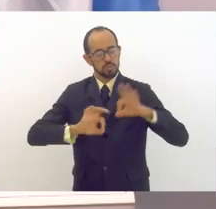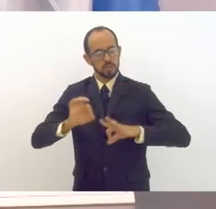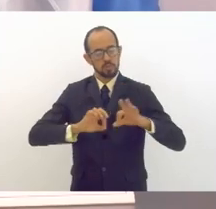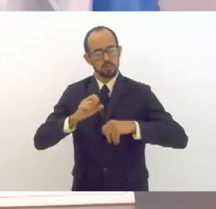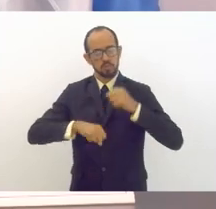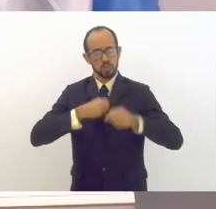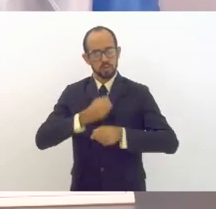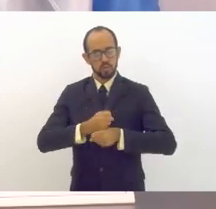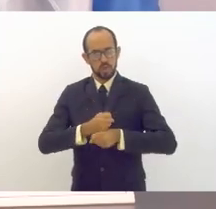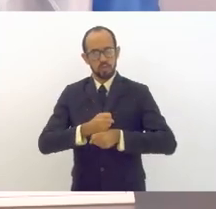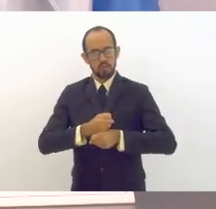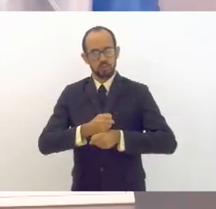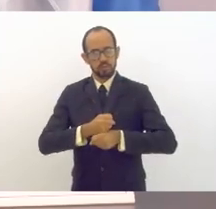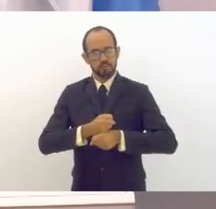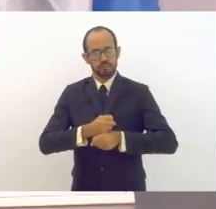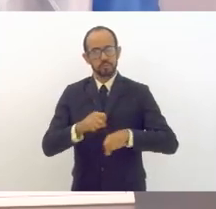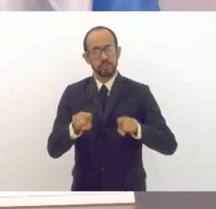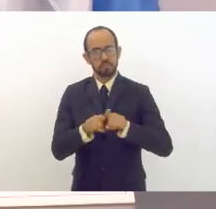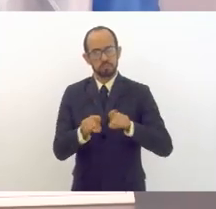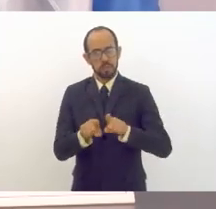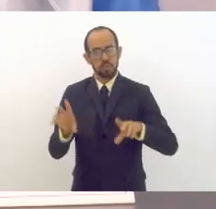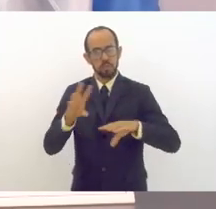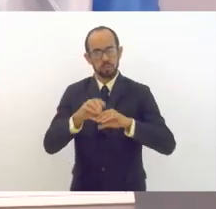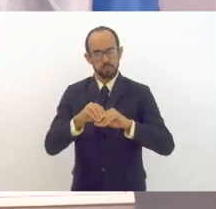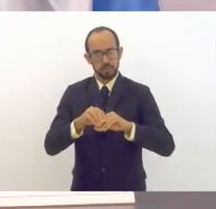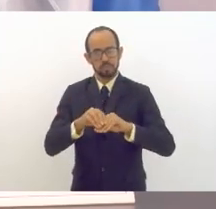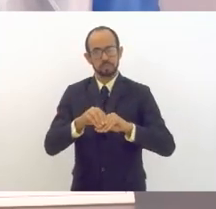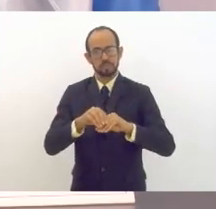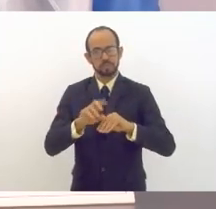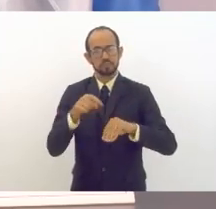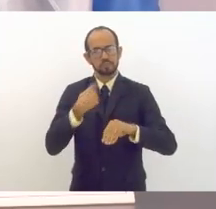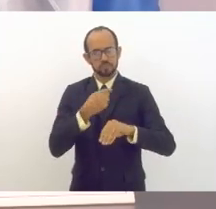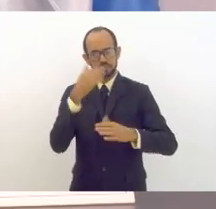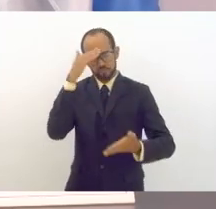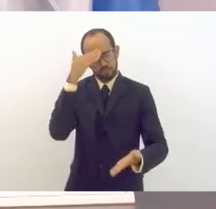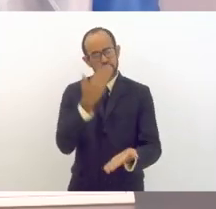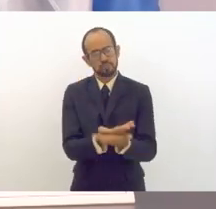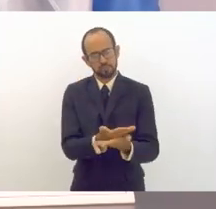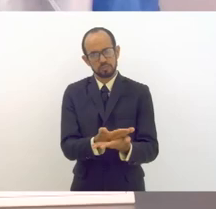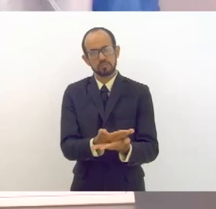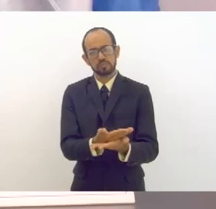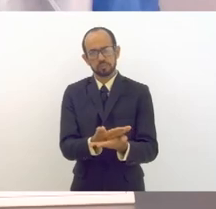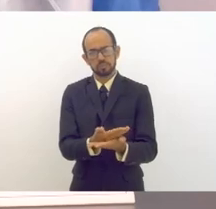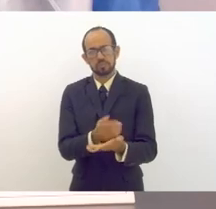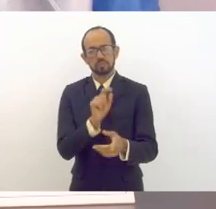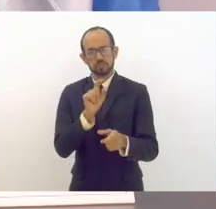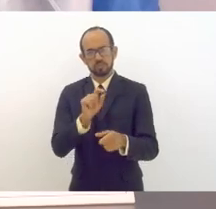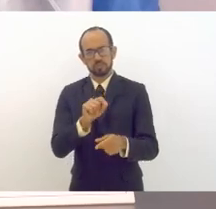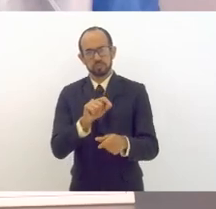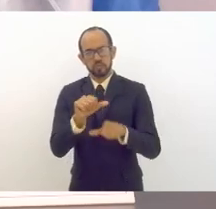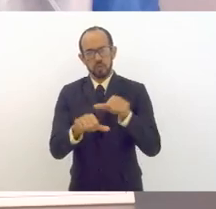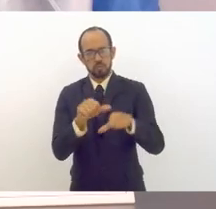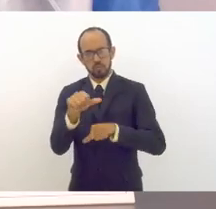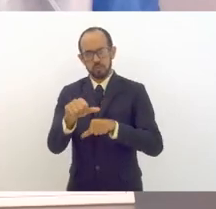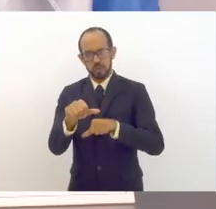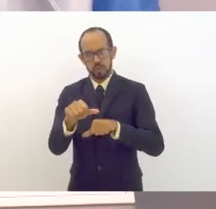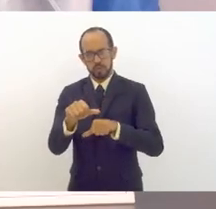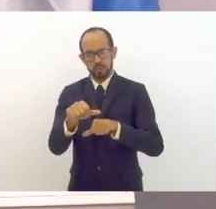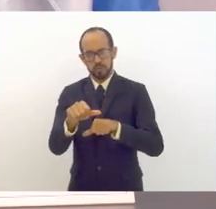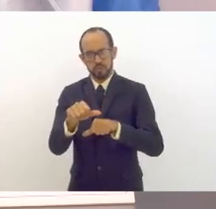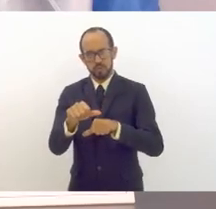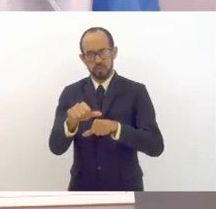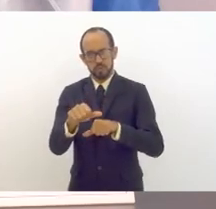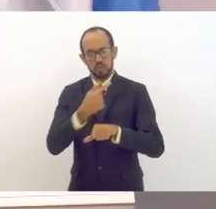vem. E aí a gente ressalta que estamos entre aqueles que acreditam que, com a mudança no ciclo do governo federal, a